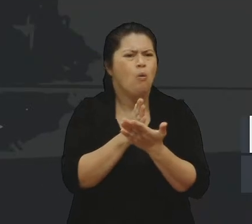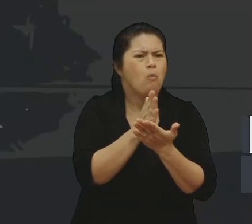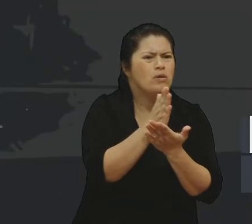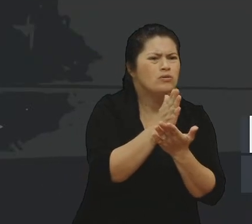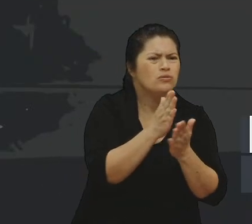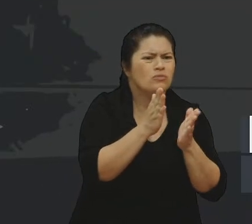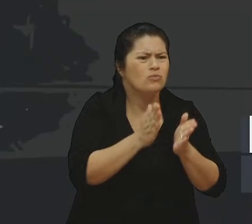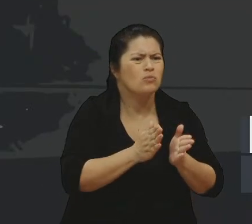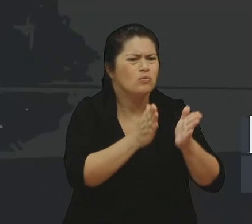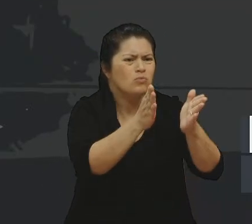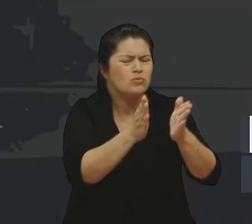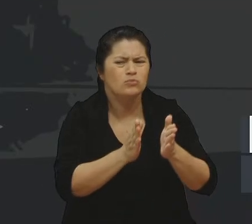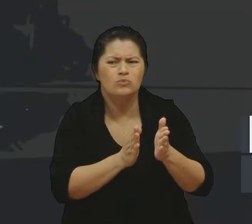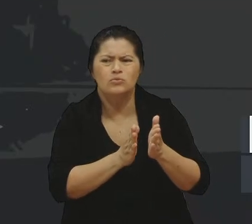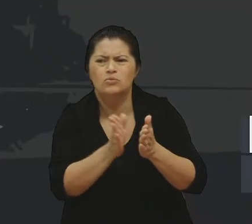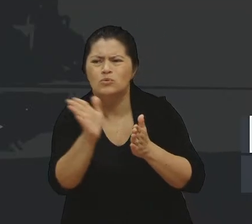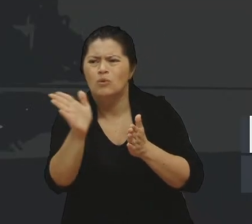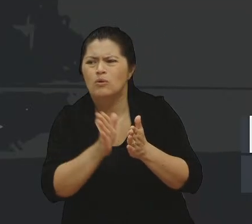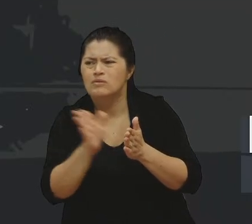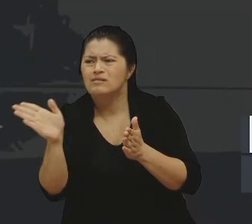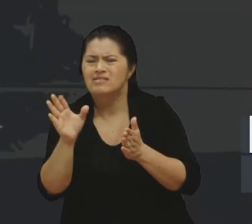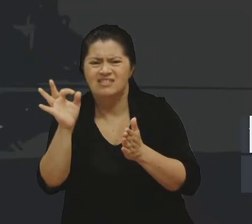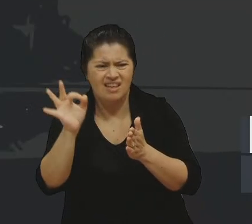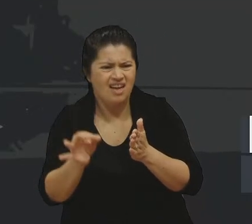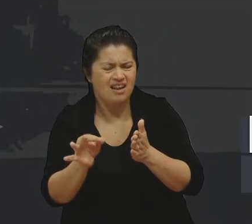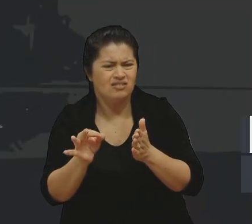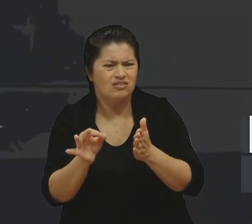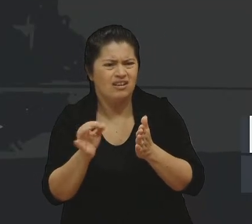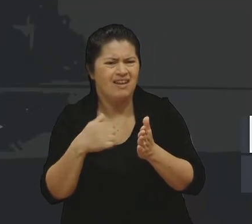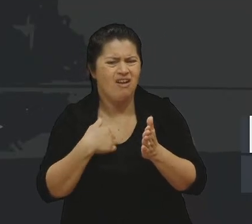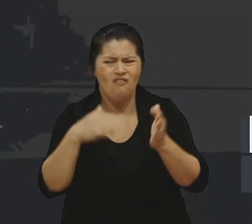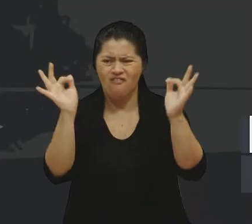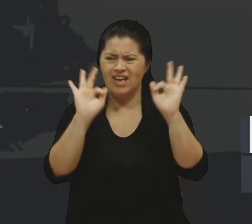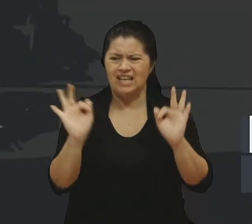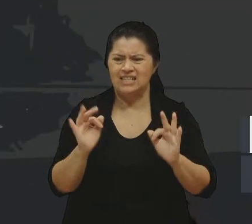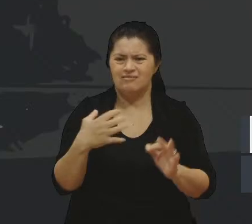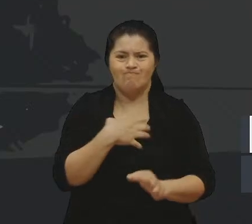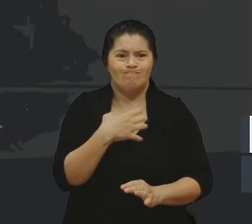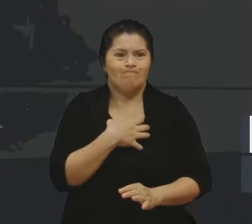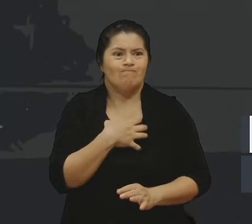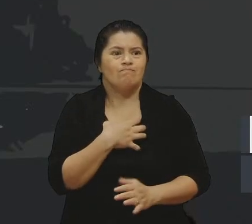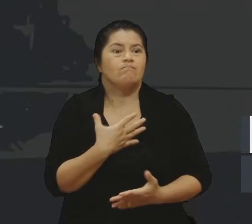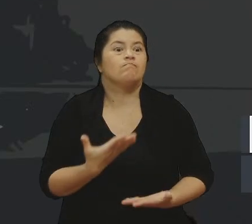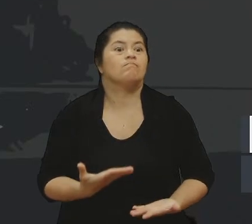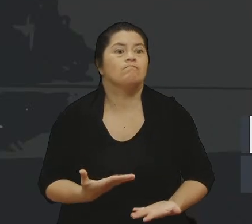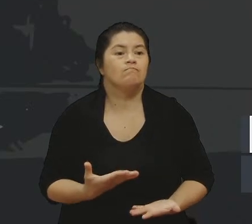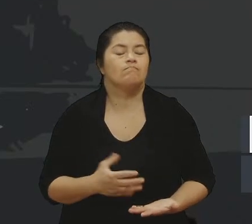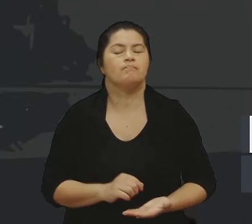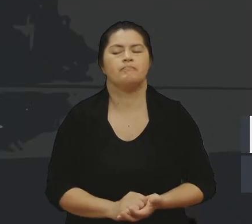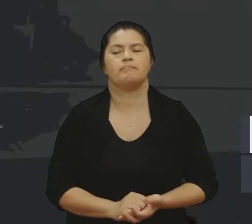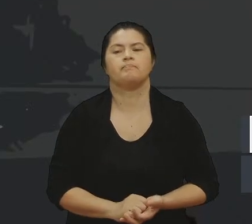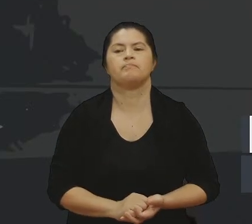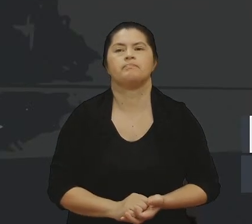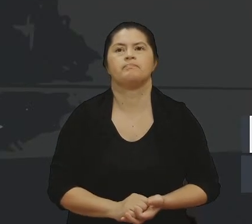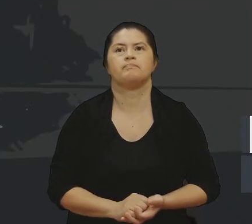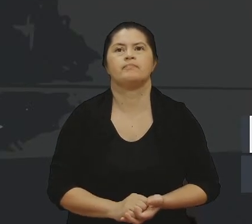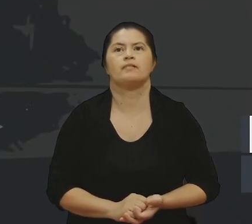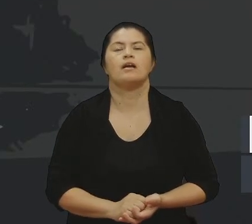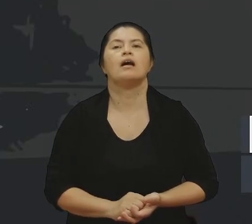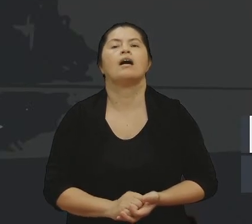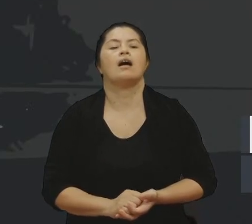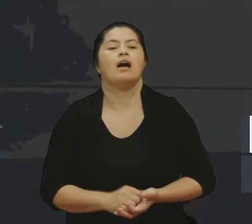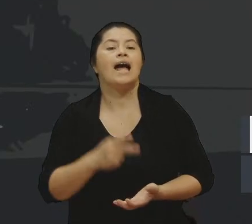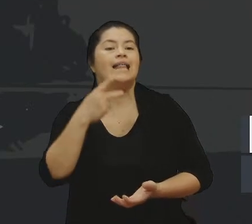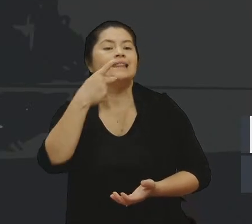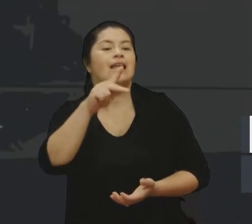quero? Eu sou feliz nesse lugar, que nós já vamos falar disso. E a outra parte que ele fala é do seu trabalho. Você vai comer